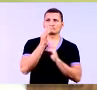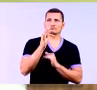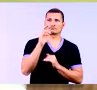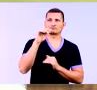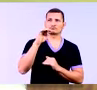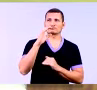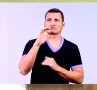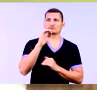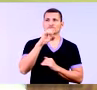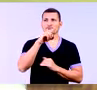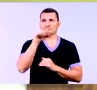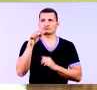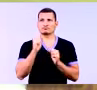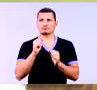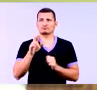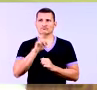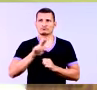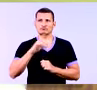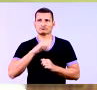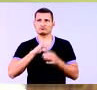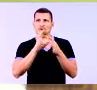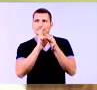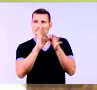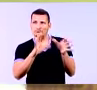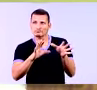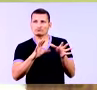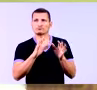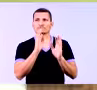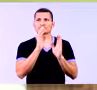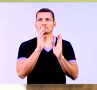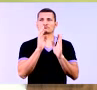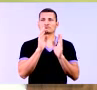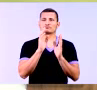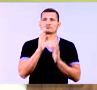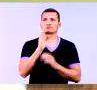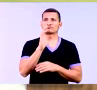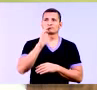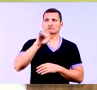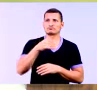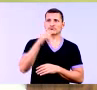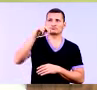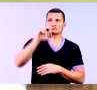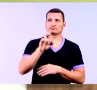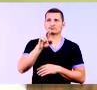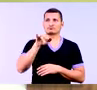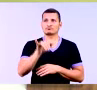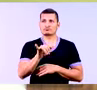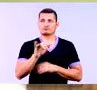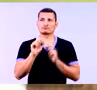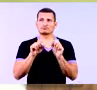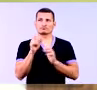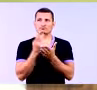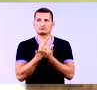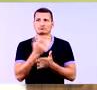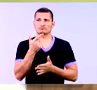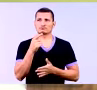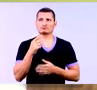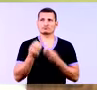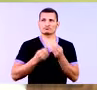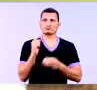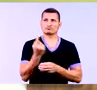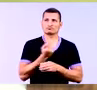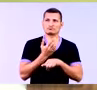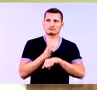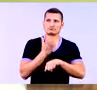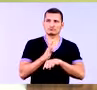né, e estão disponíveis na biblioteca do jQuery. E aí o que acontece? Não tem como a gente praticar todas